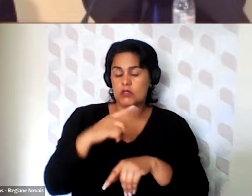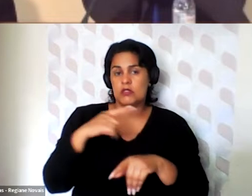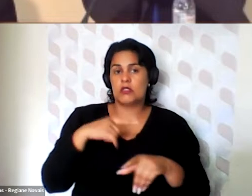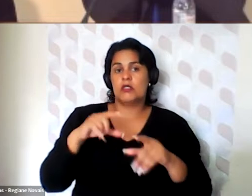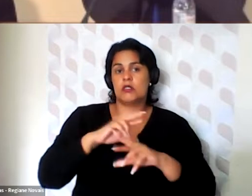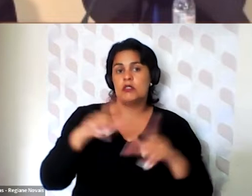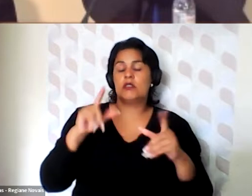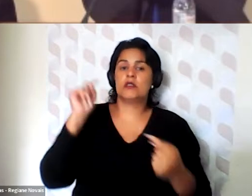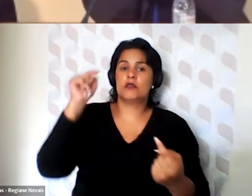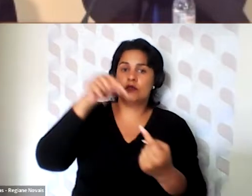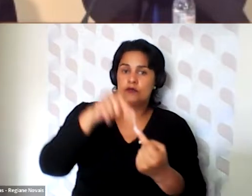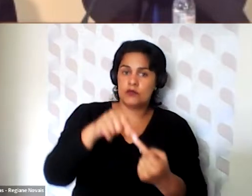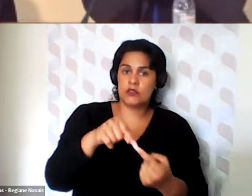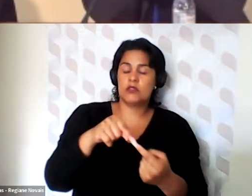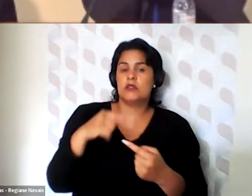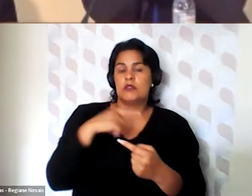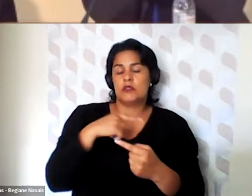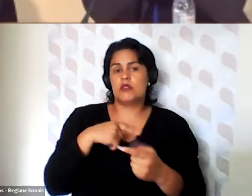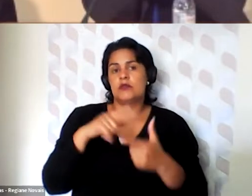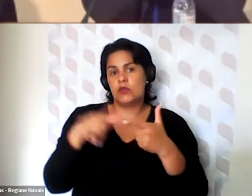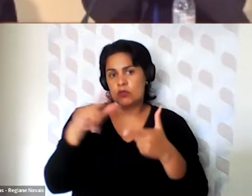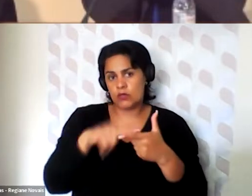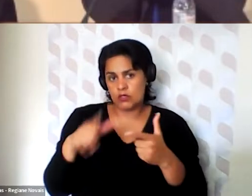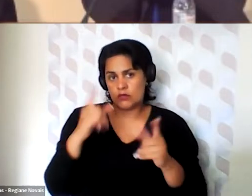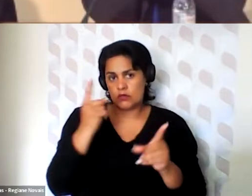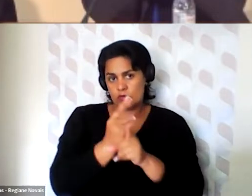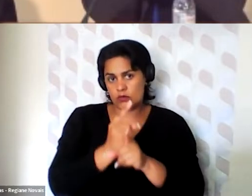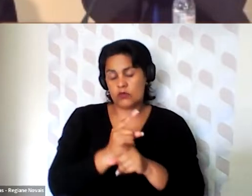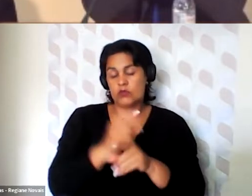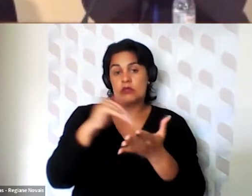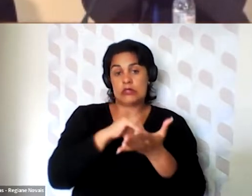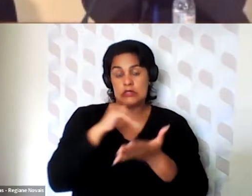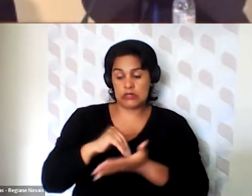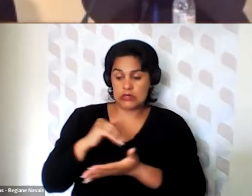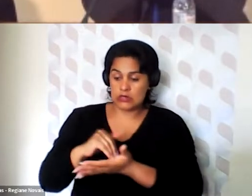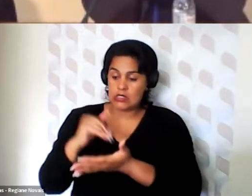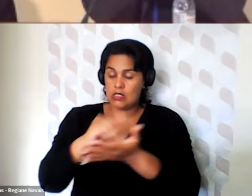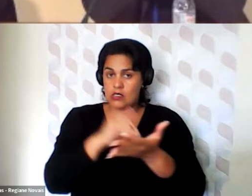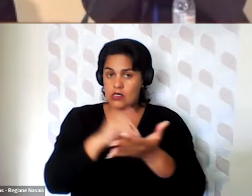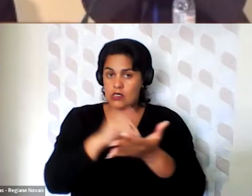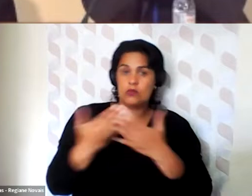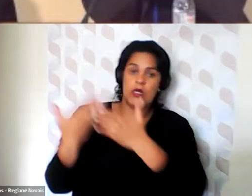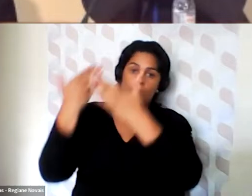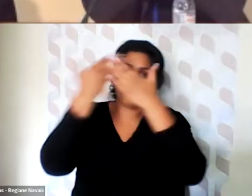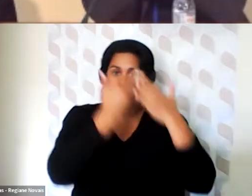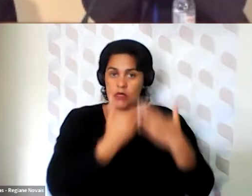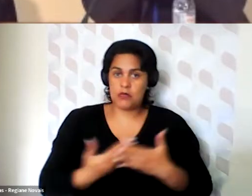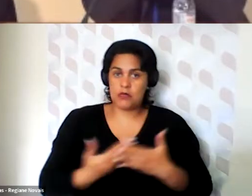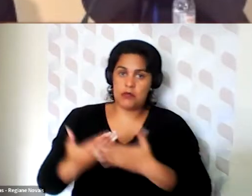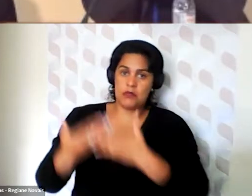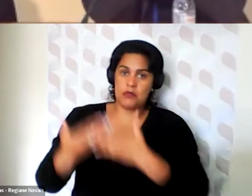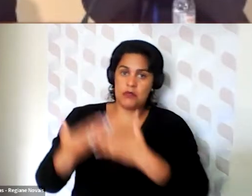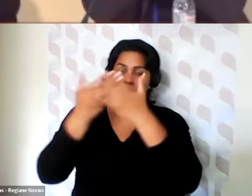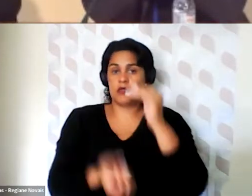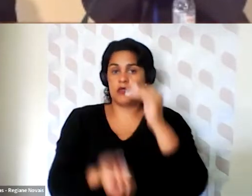fazer, isso se transforma, então, numa recomendação. Esses instrumentos têm dois tipos, eu diria assim, dois grandes tipos, né?